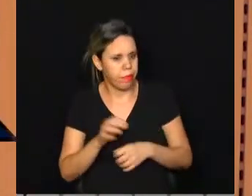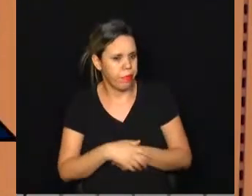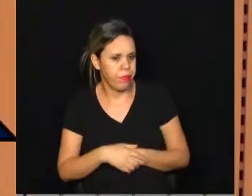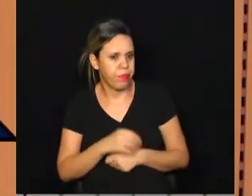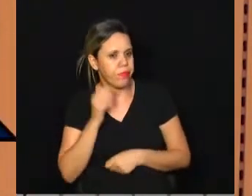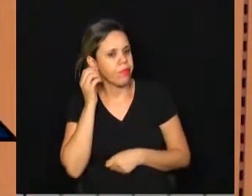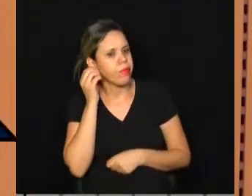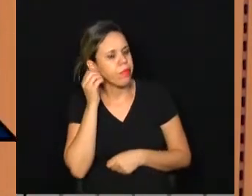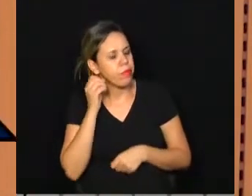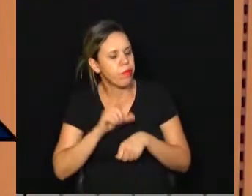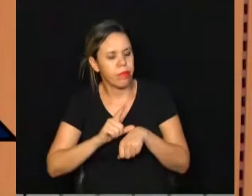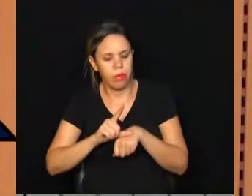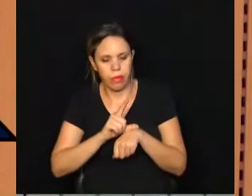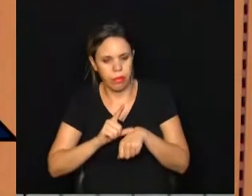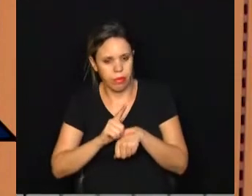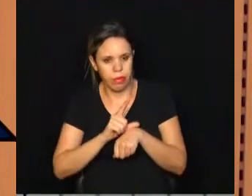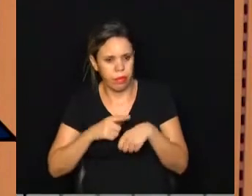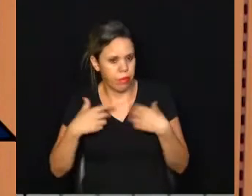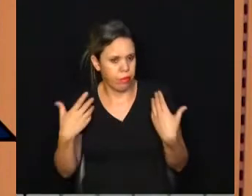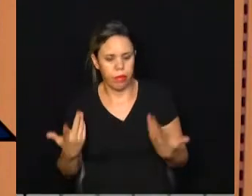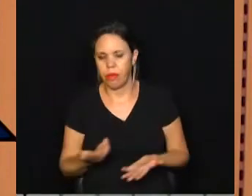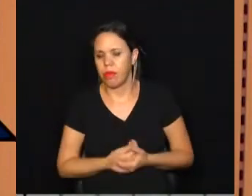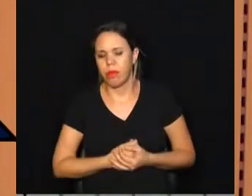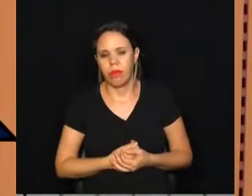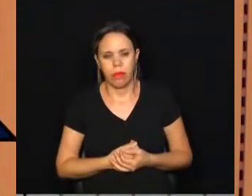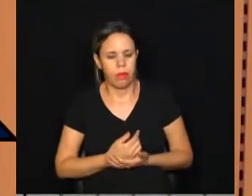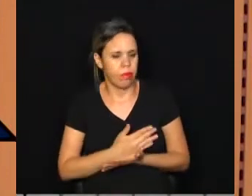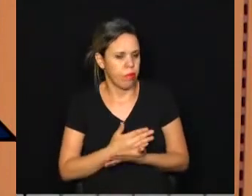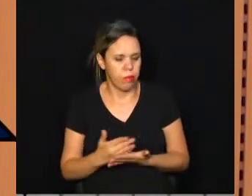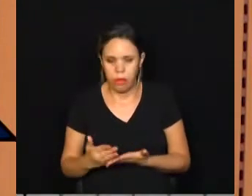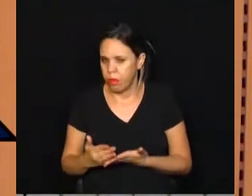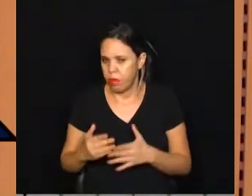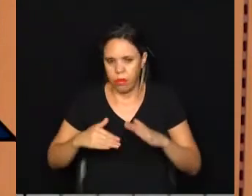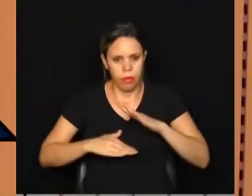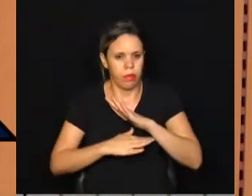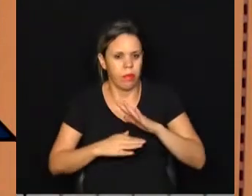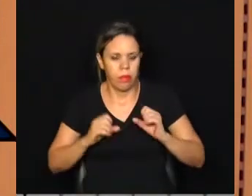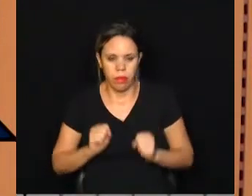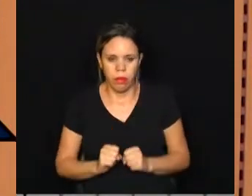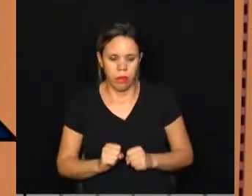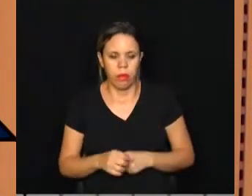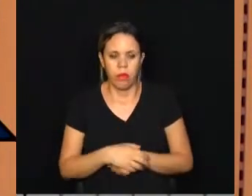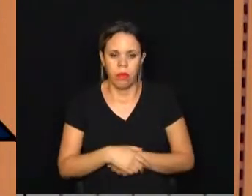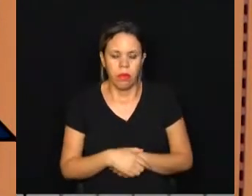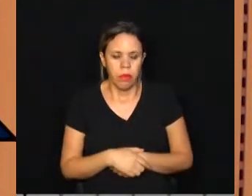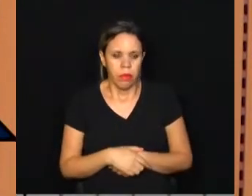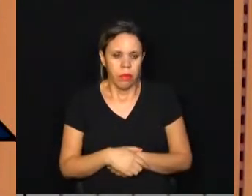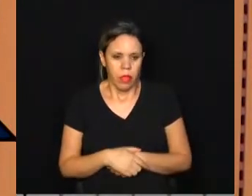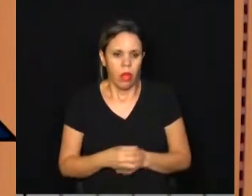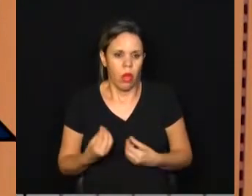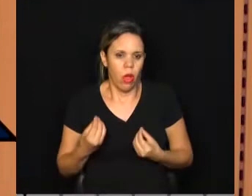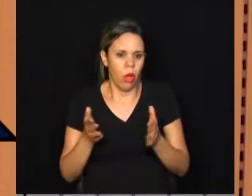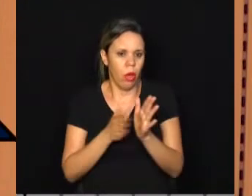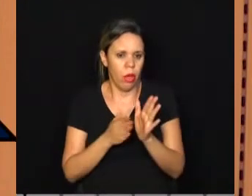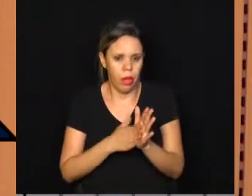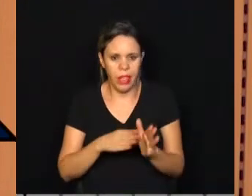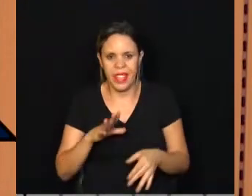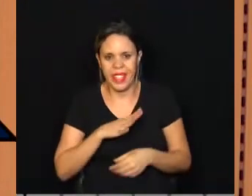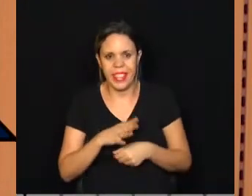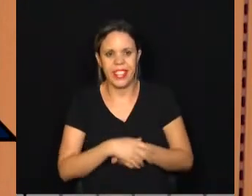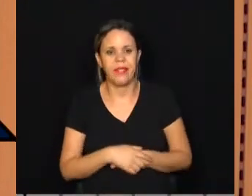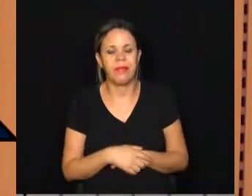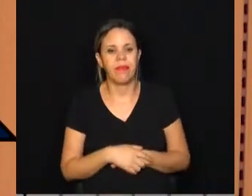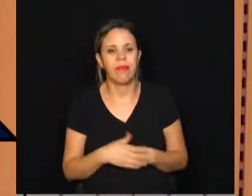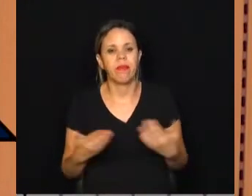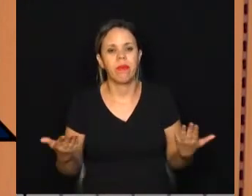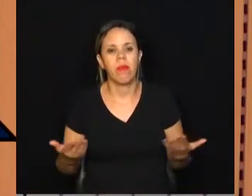regulamentações, legislações, enfim, e iniciativas que a Câmara possa vir oferecer para a cidade. Agora